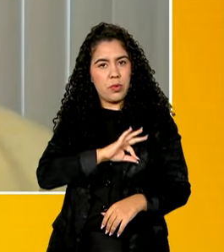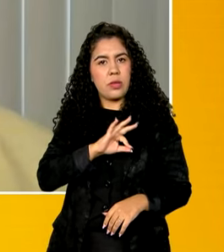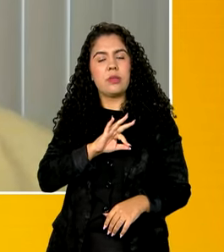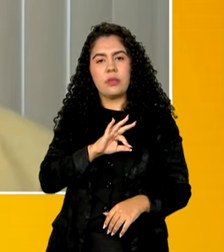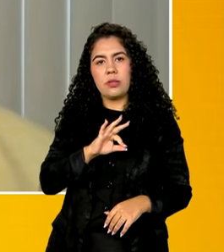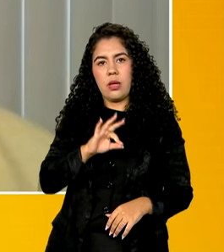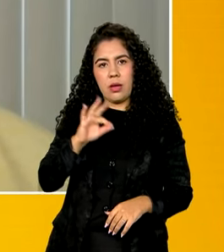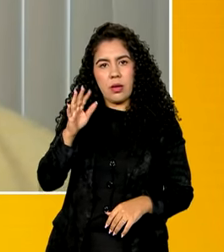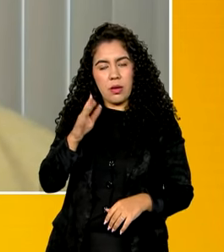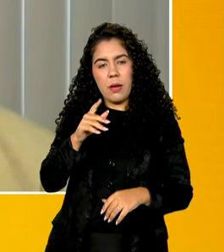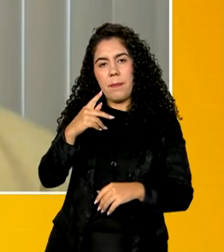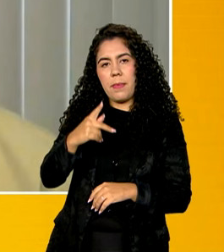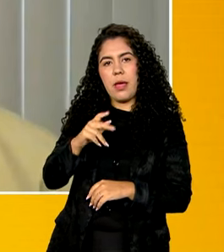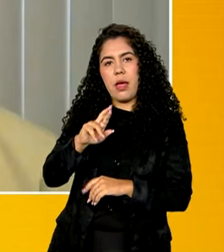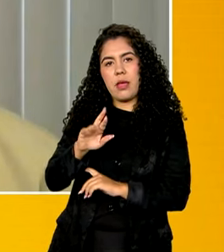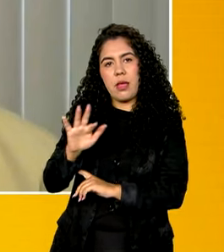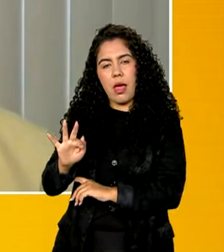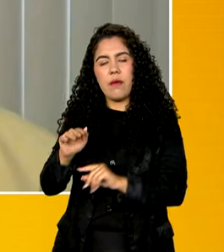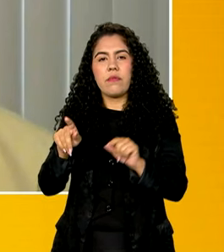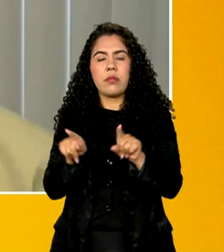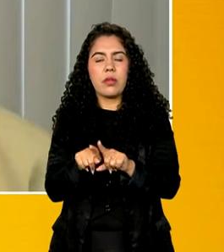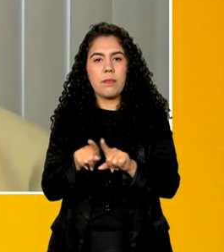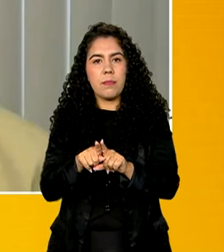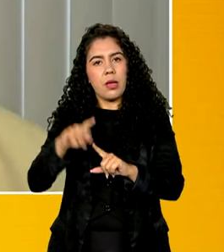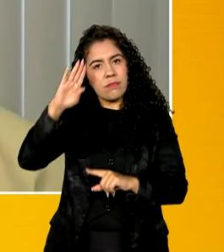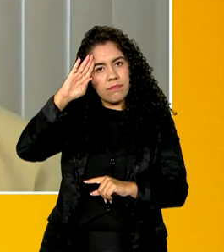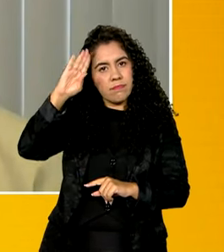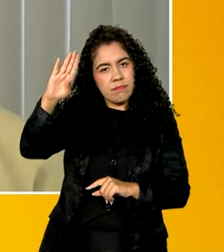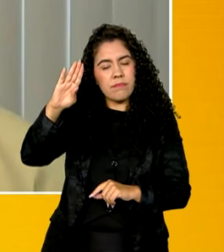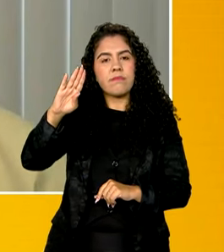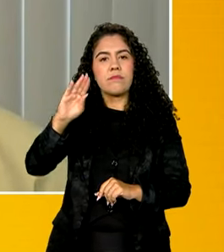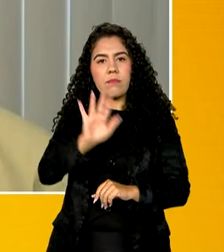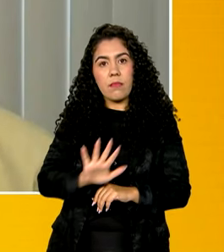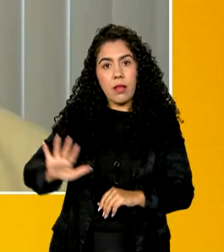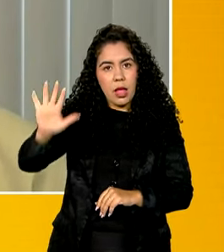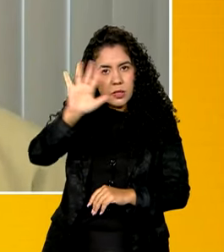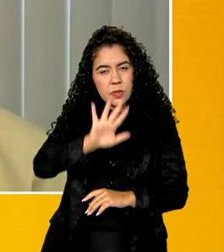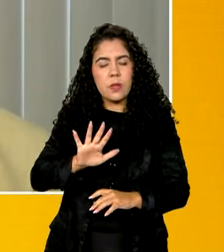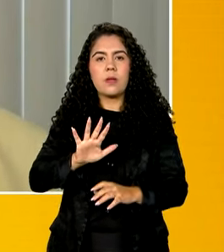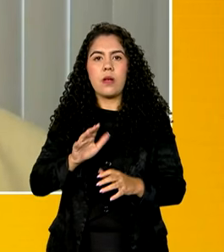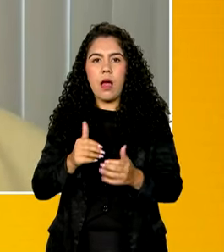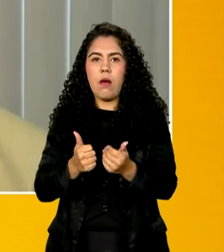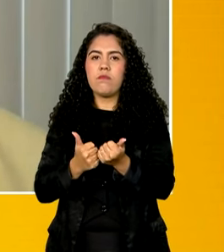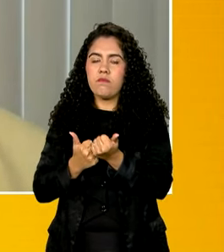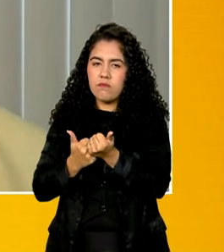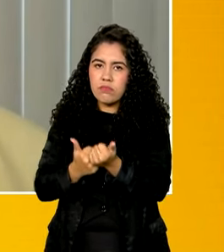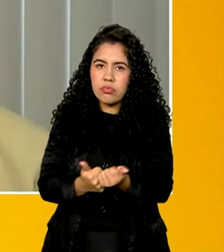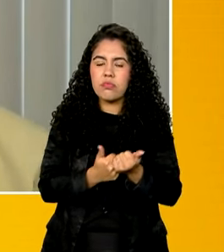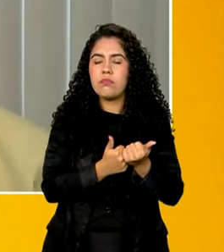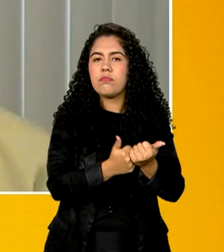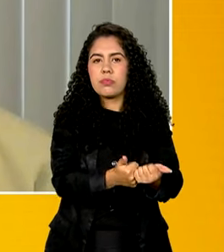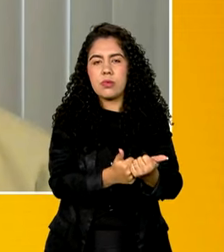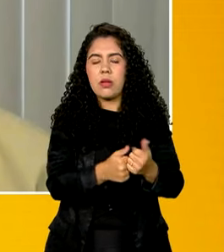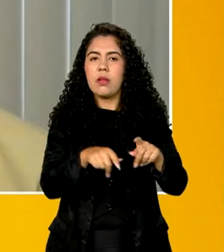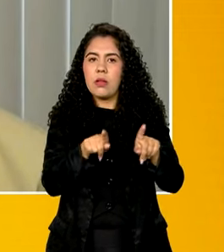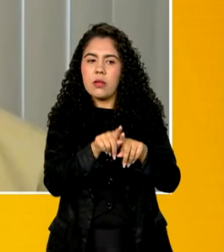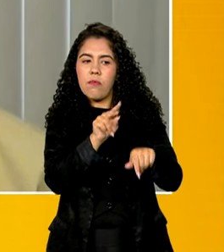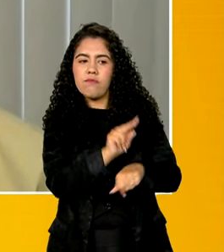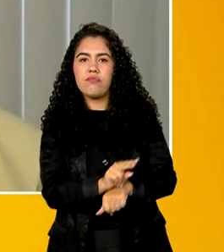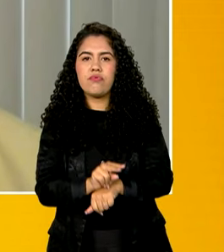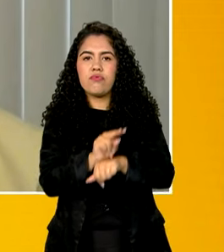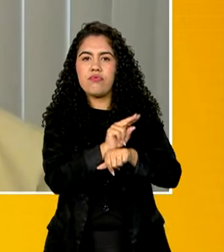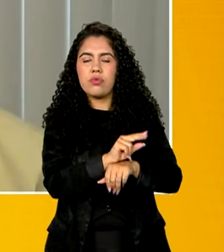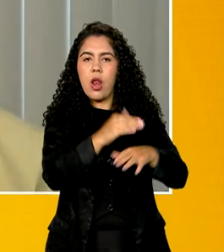Federal, tem garantido a segurança dos locais onde as provas estão armazenadas, onde as provas